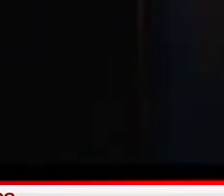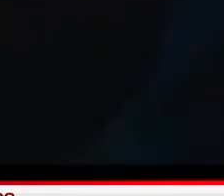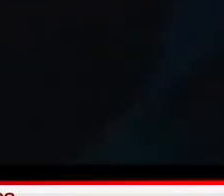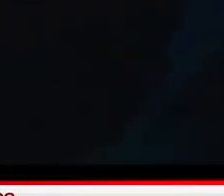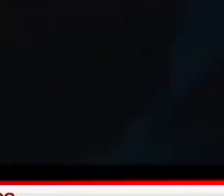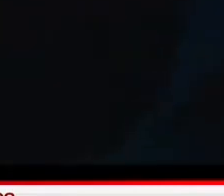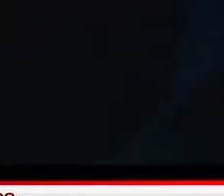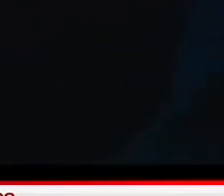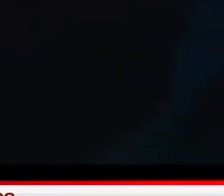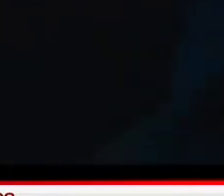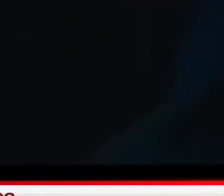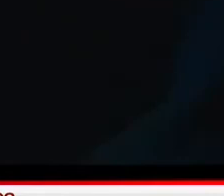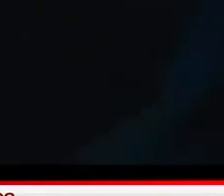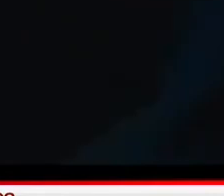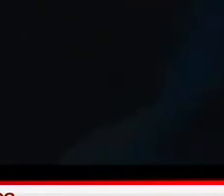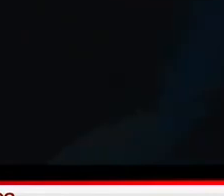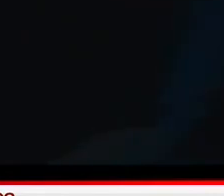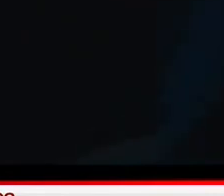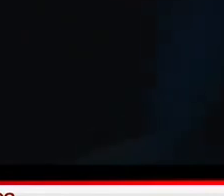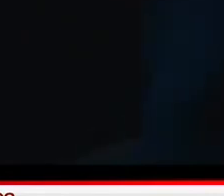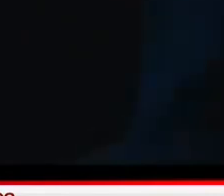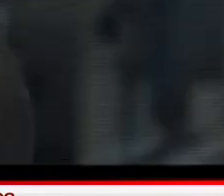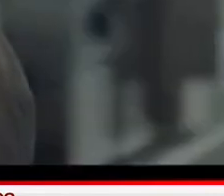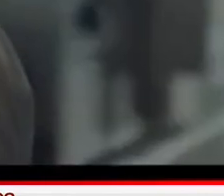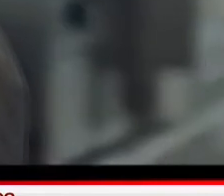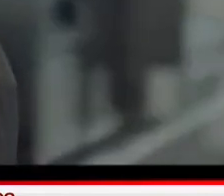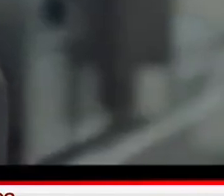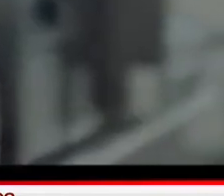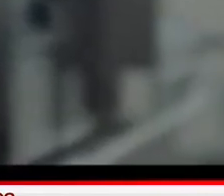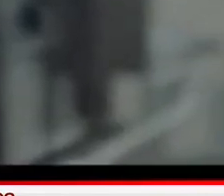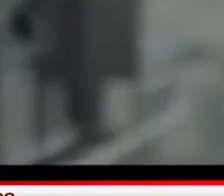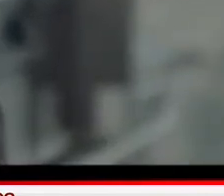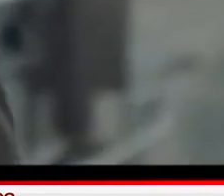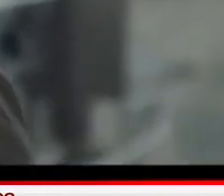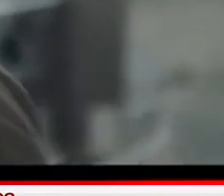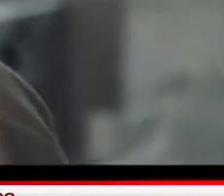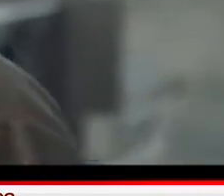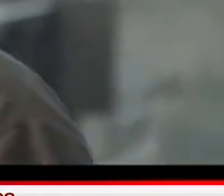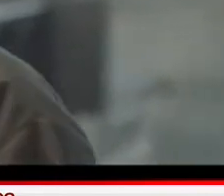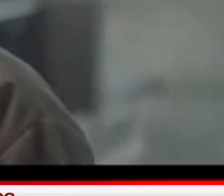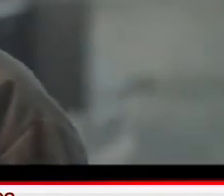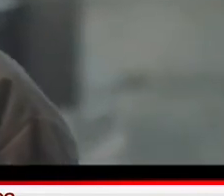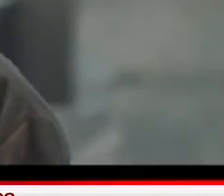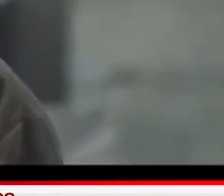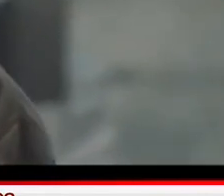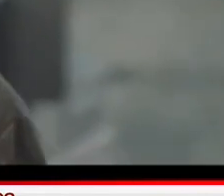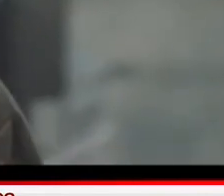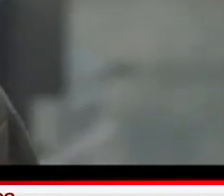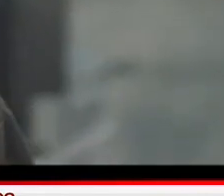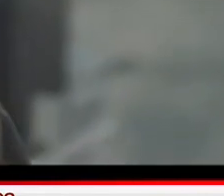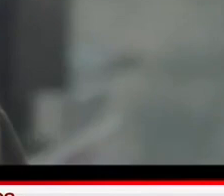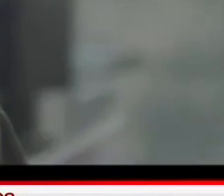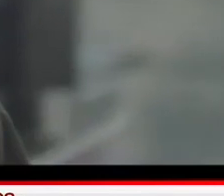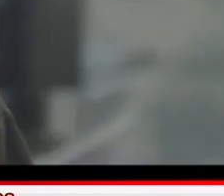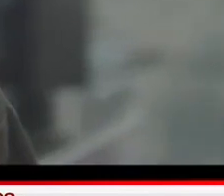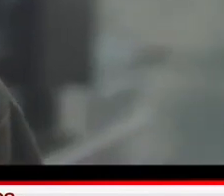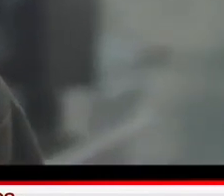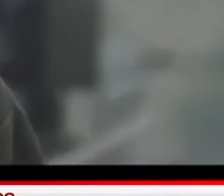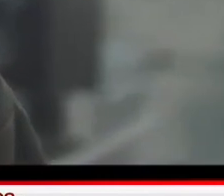foi assim nos últimos 50 anos E será assim nos próximos 50 100